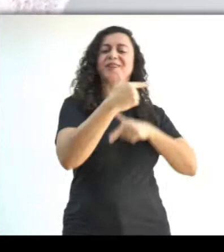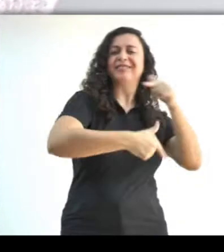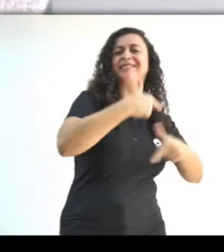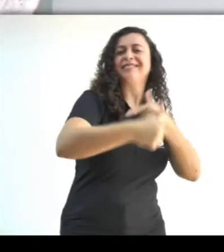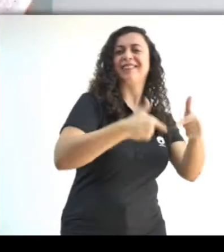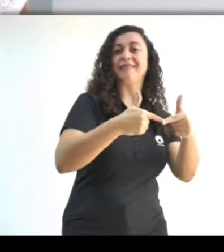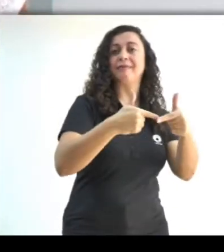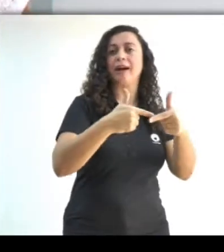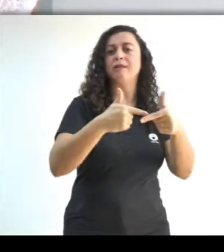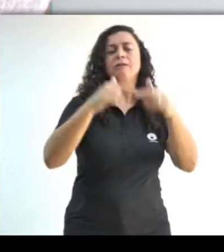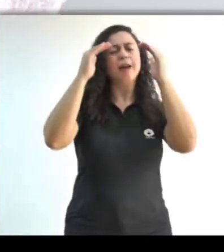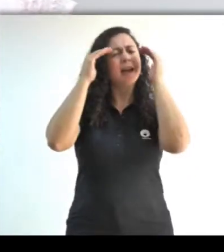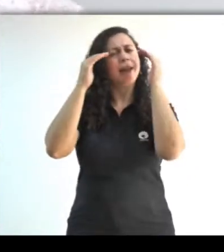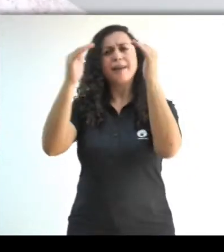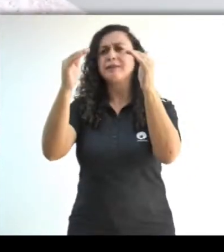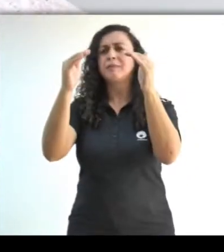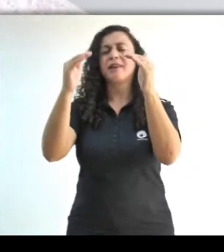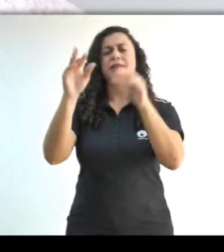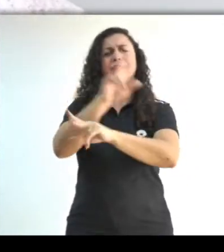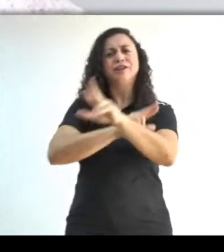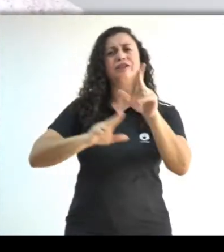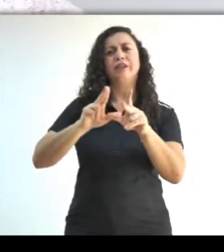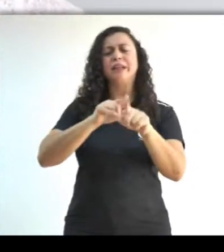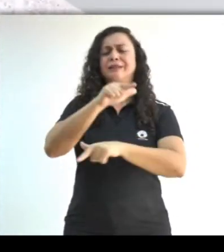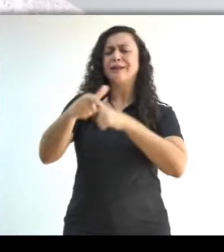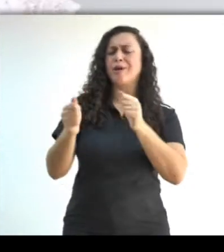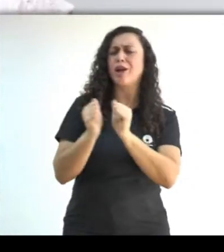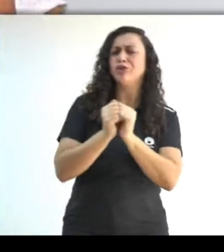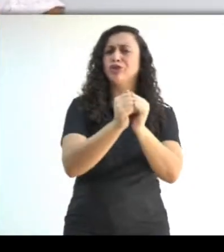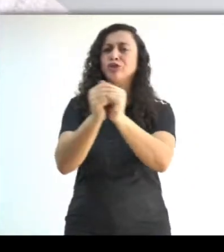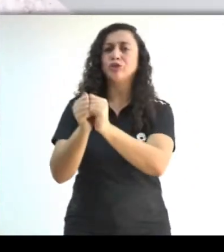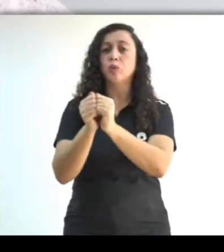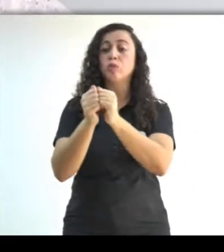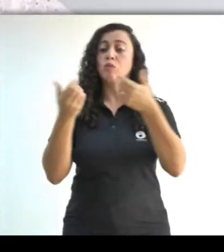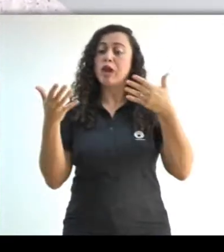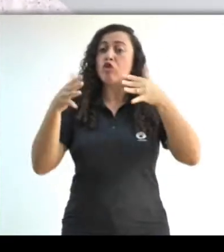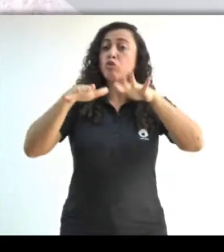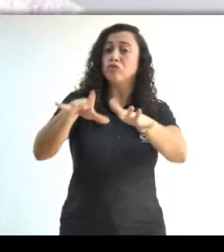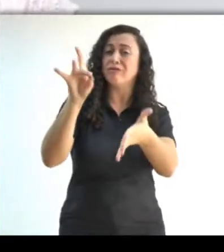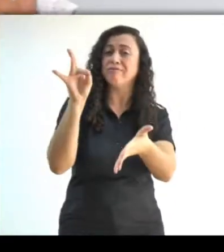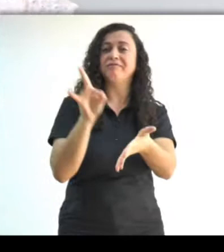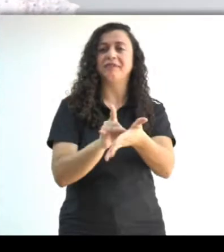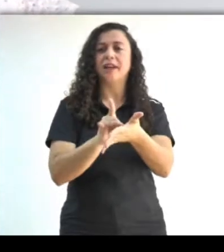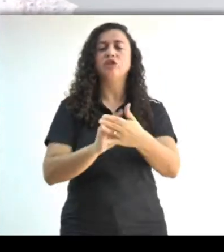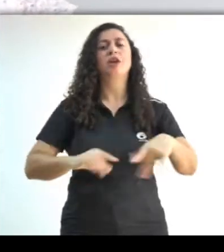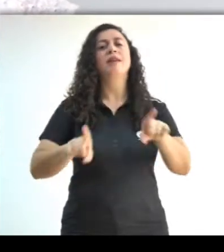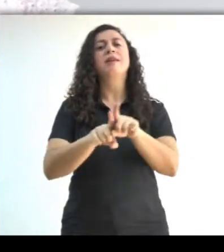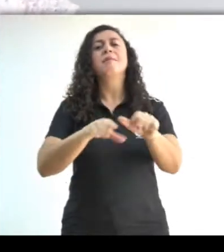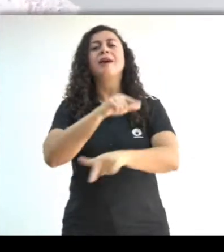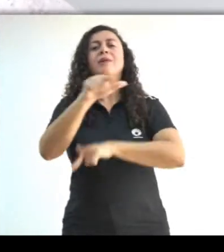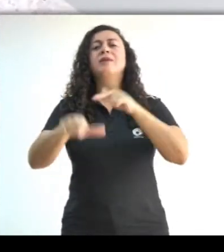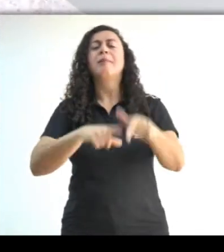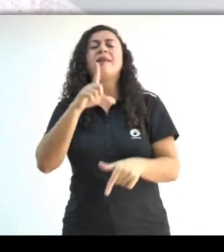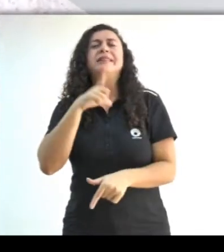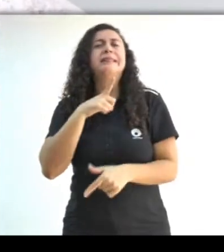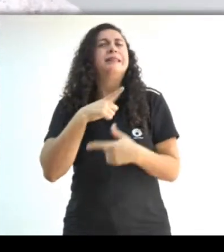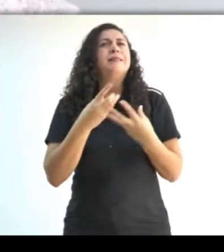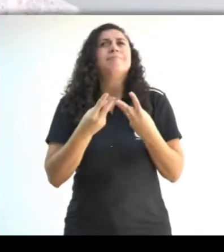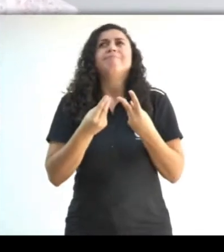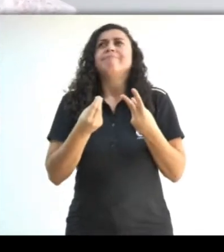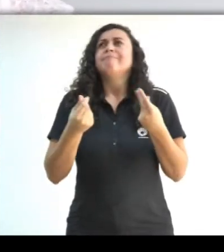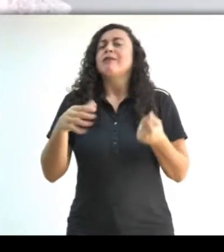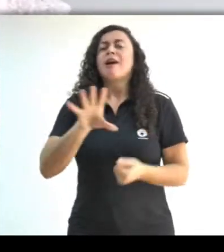tente respeitar as diferenças, um trabalho que tenha inclusão, um trabalho que tenha uma